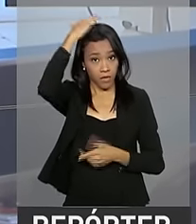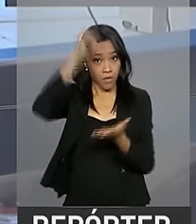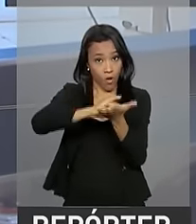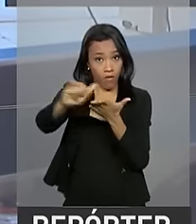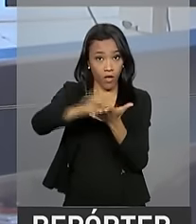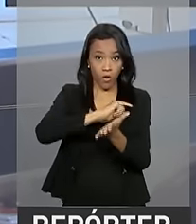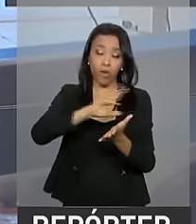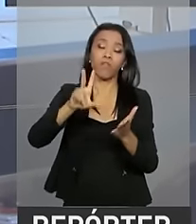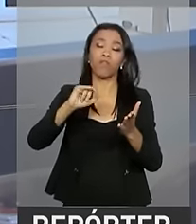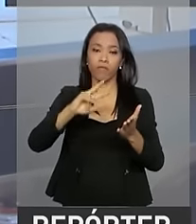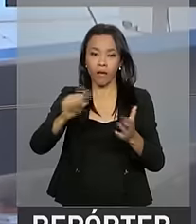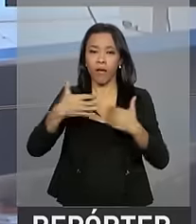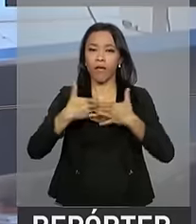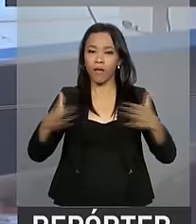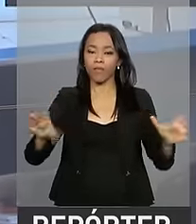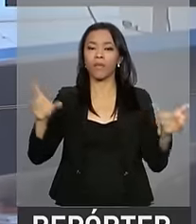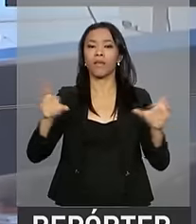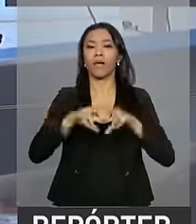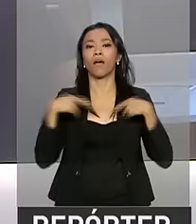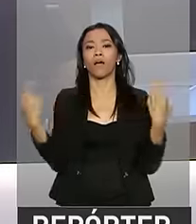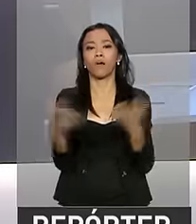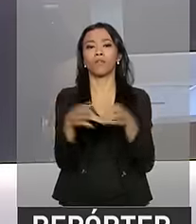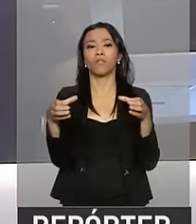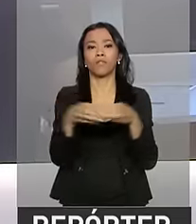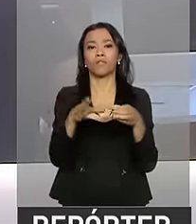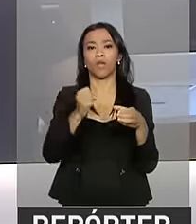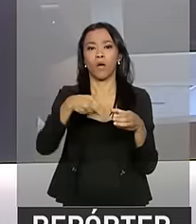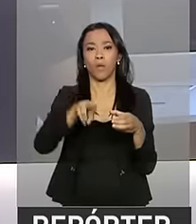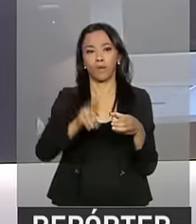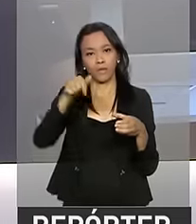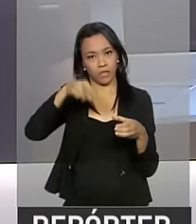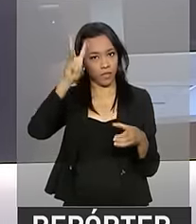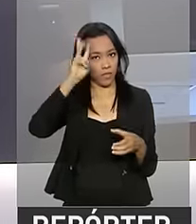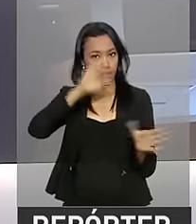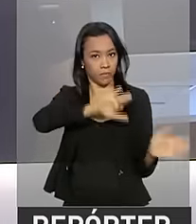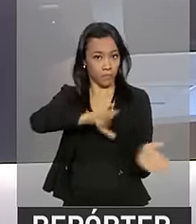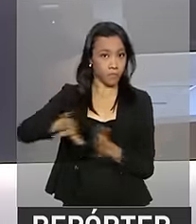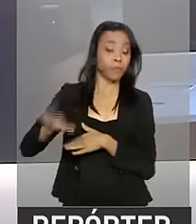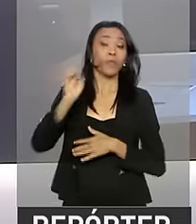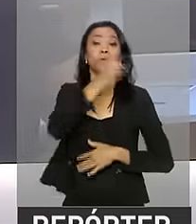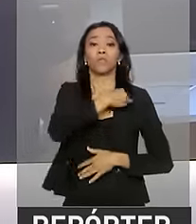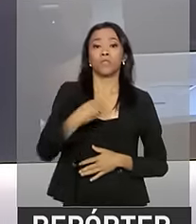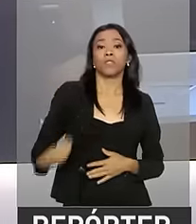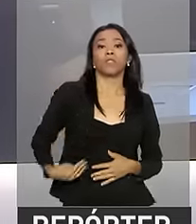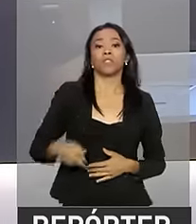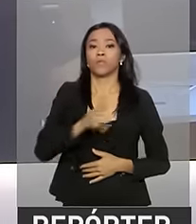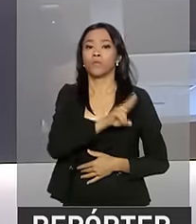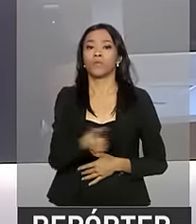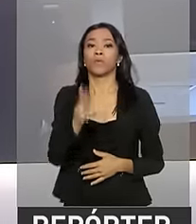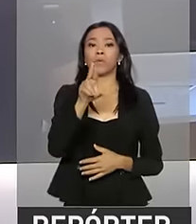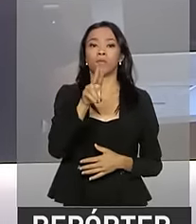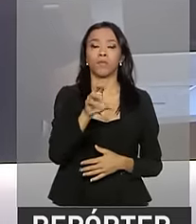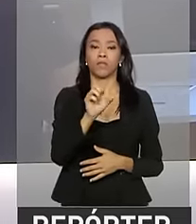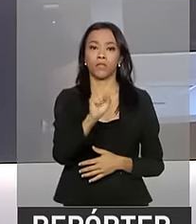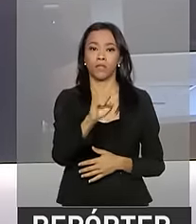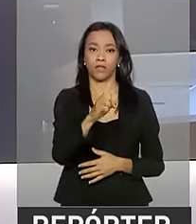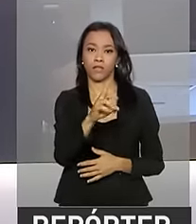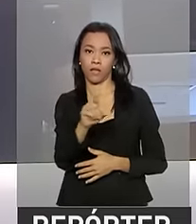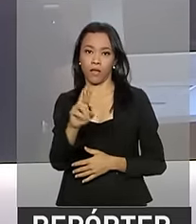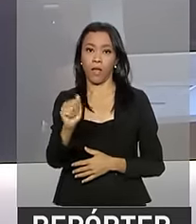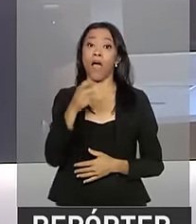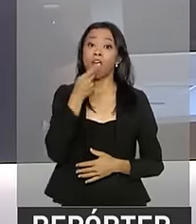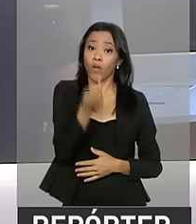a assembleia geral da ONU nesta terça-feira e o Ministro das relações exteriores José Serra afirmou em Nova York que o